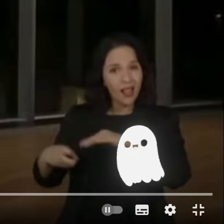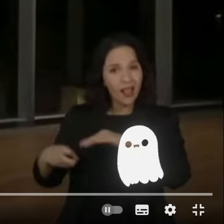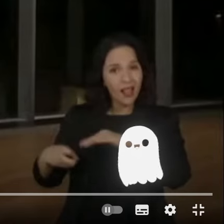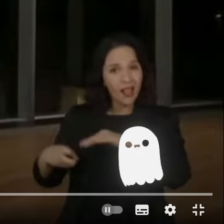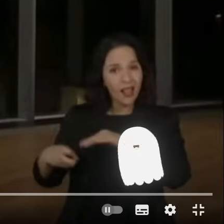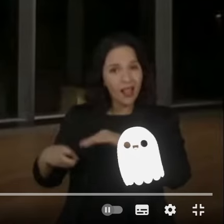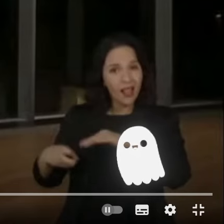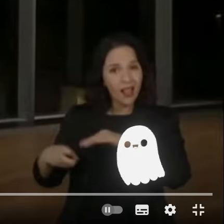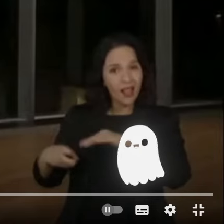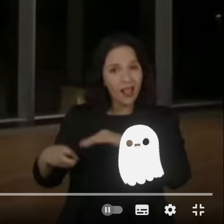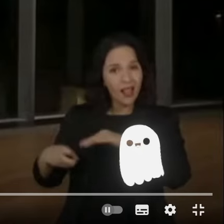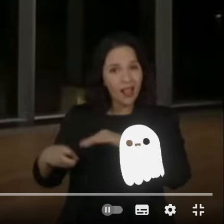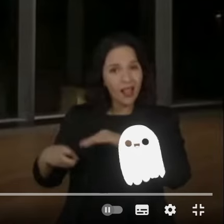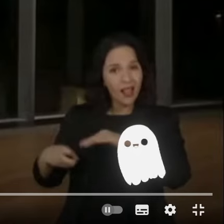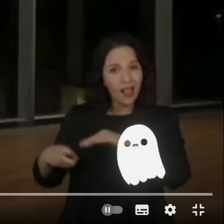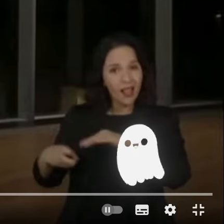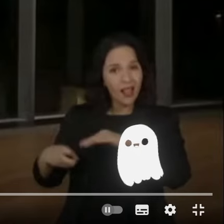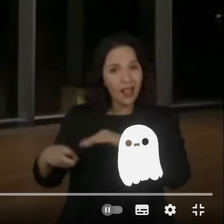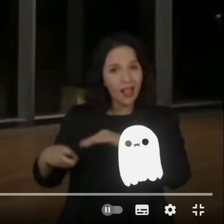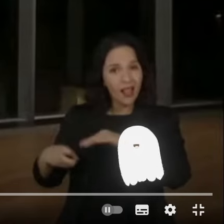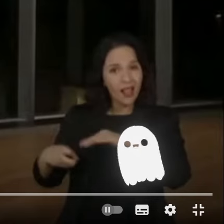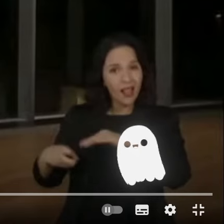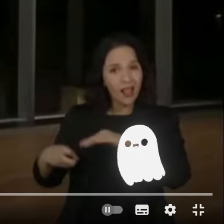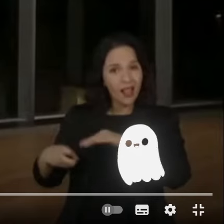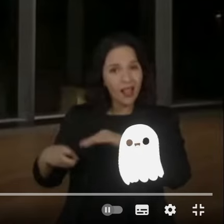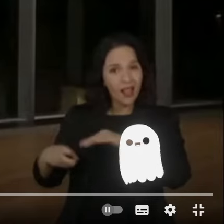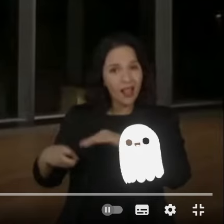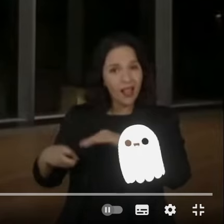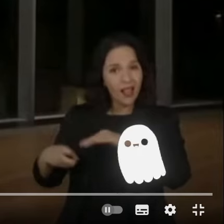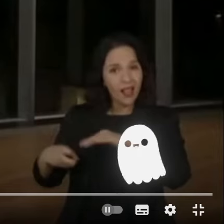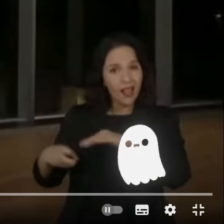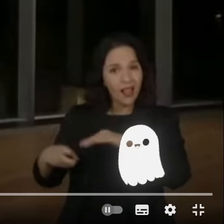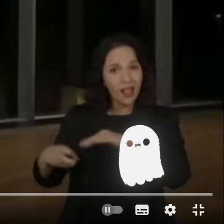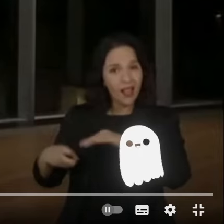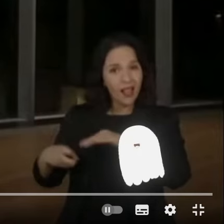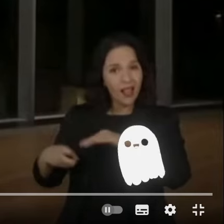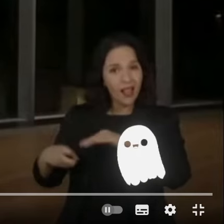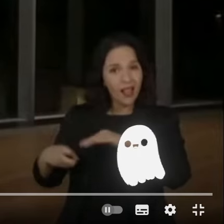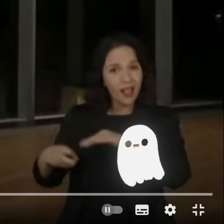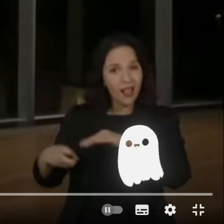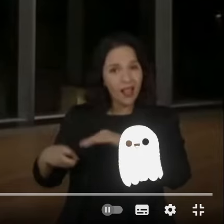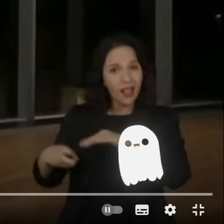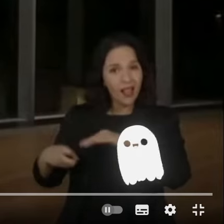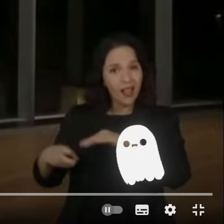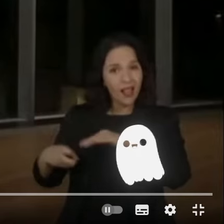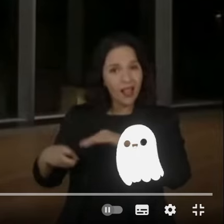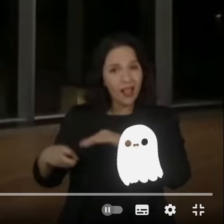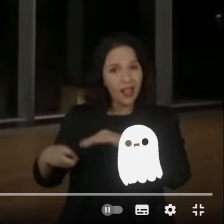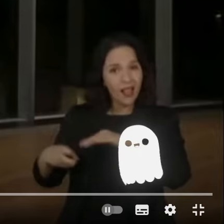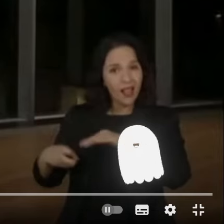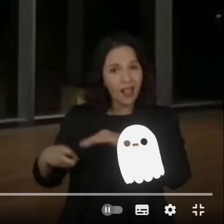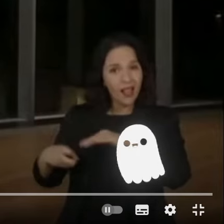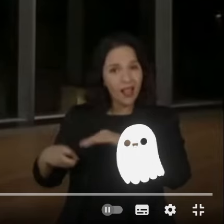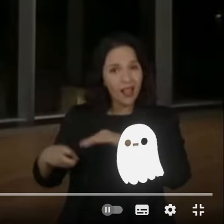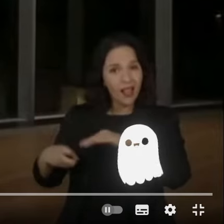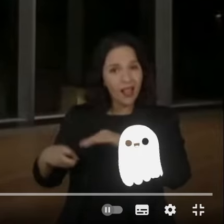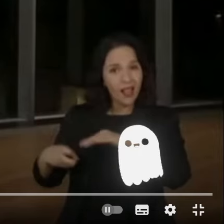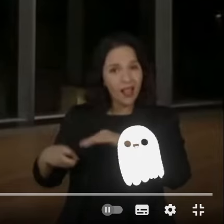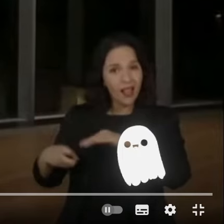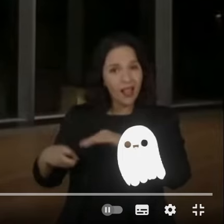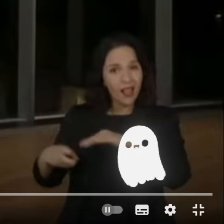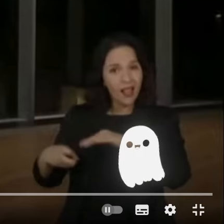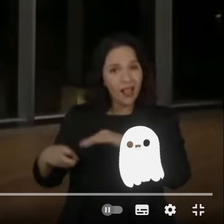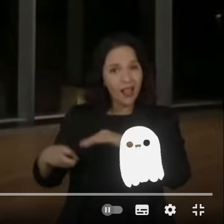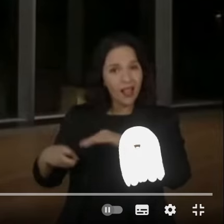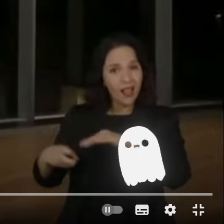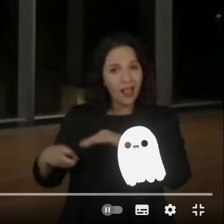vezes. A que eu mais conto aqui é a da pranchada de uma menina que era vizinha nossa, de apartamento, assim, a gente, quando passava, a gente